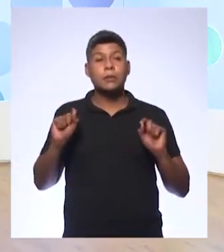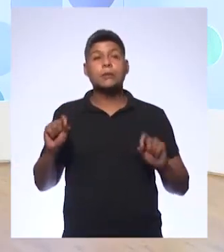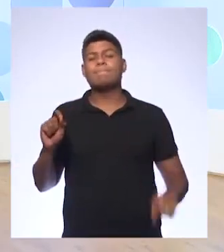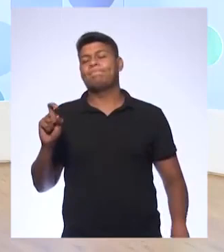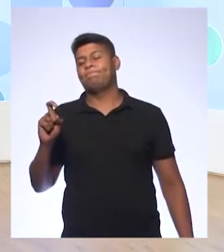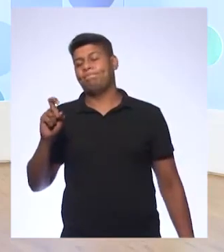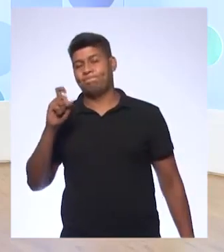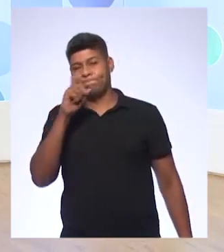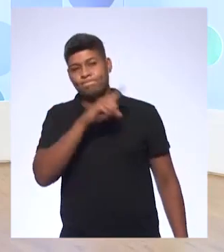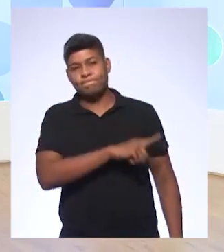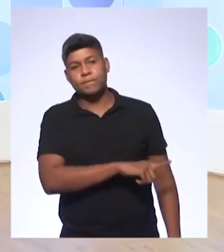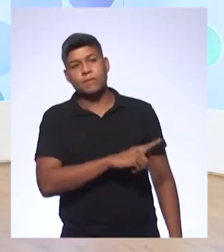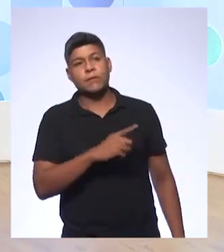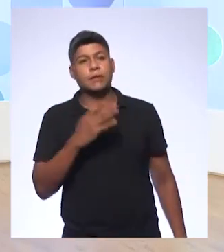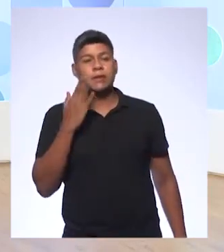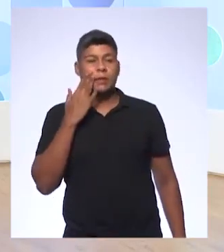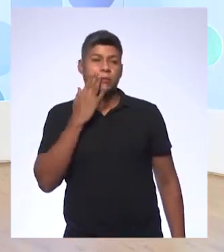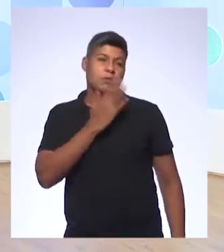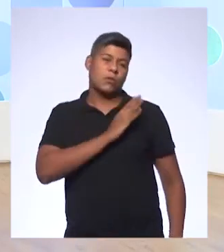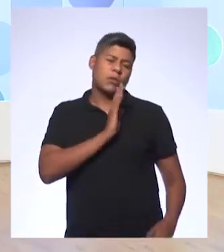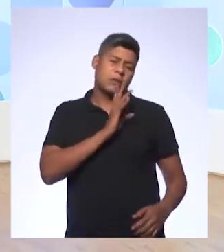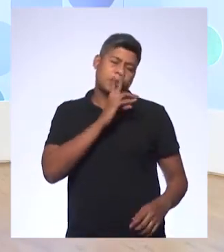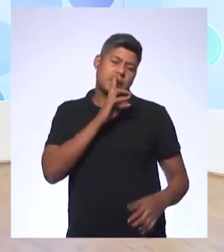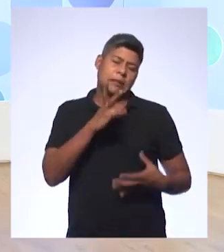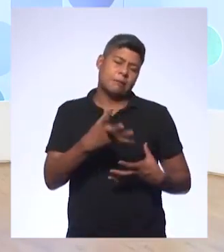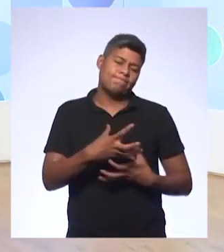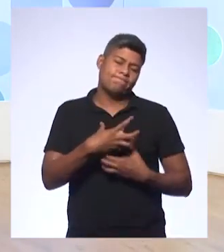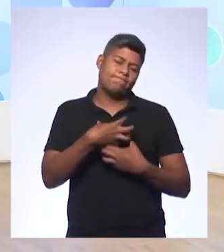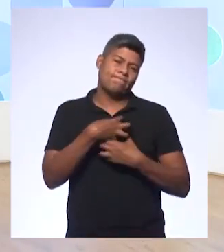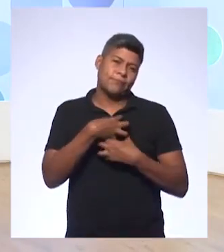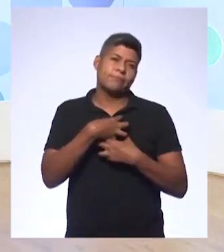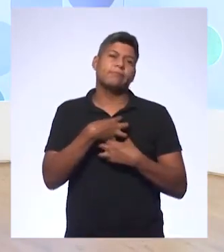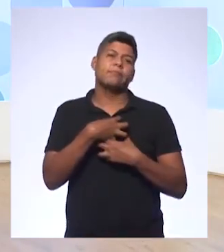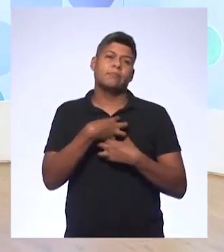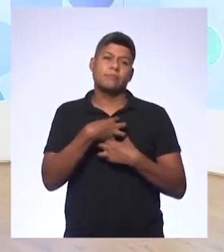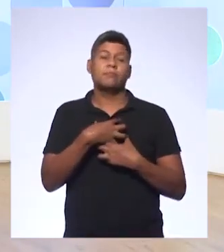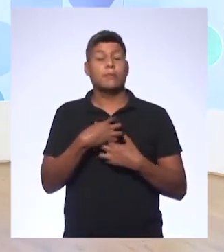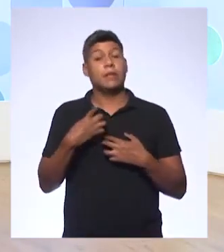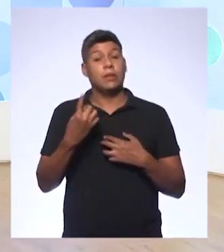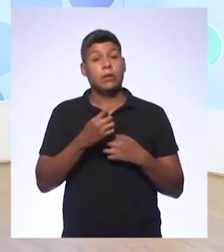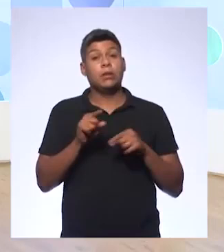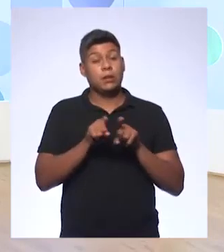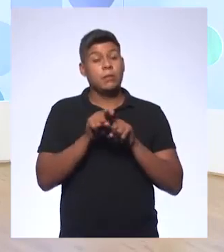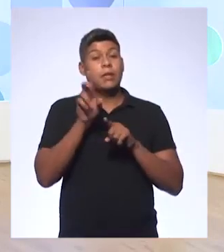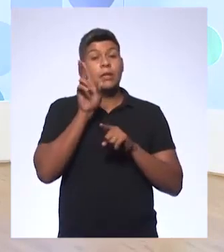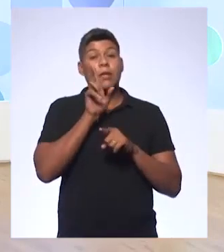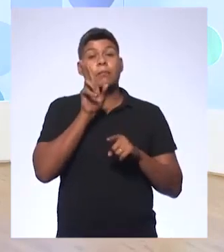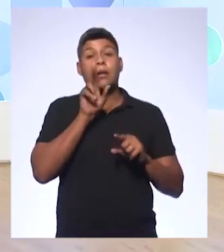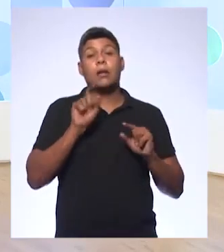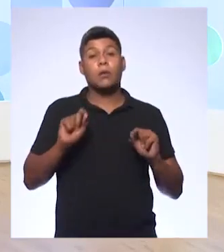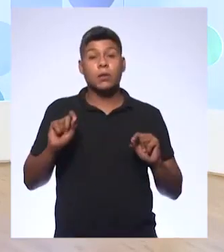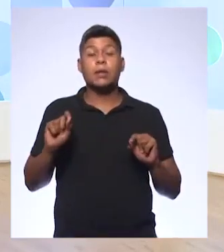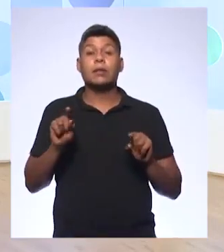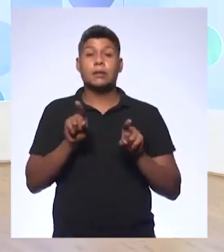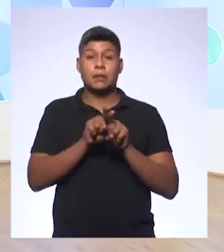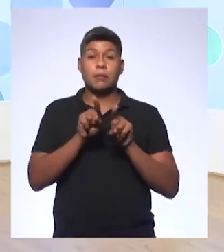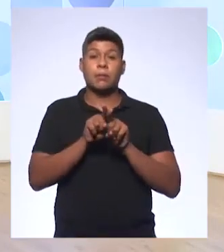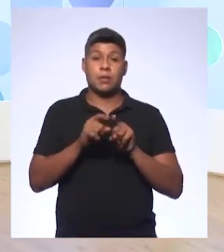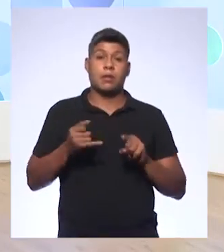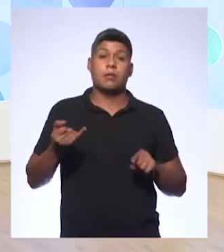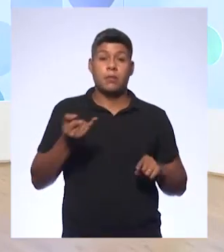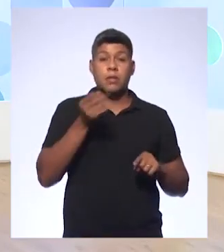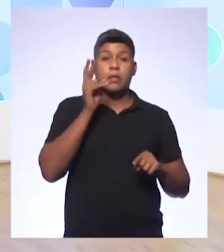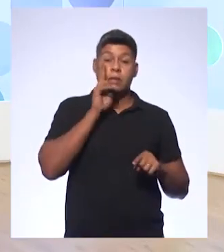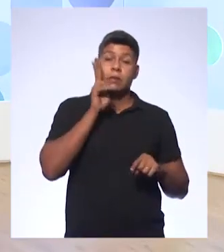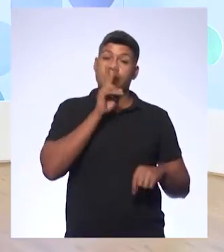difíceis, pesados, né? A gente sai daqui com o coração apertado, né? Aquele soco no estômago. A gente também quer lembrar que a gente também é importante a gente